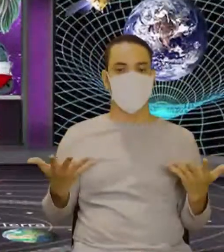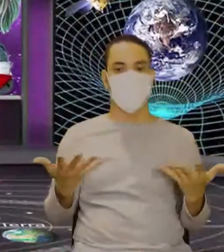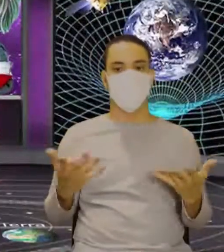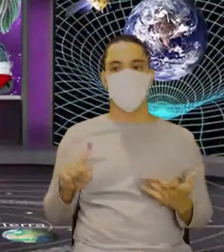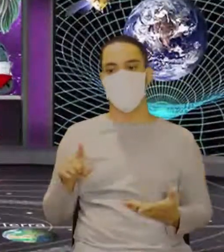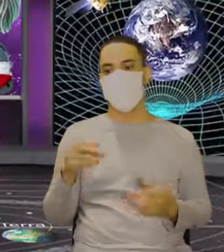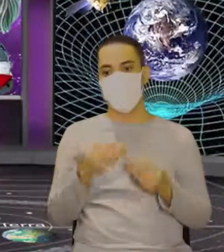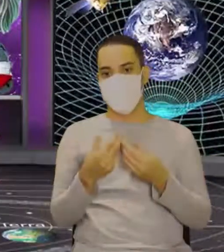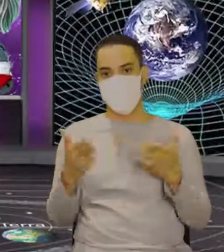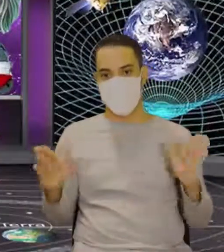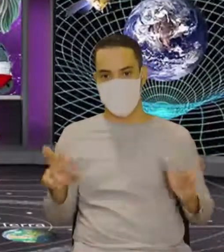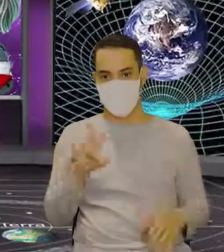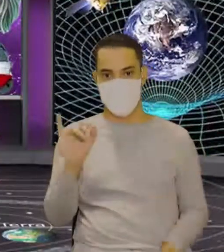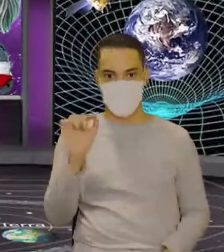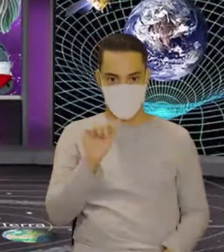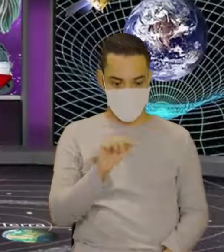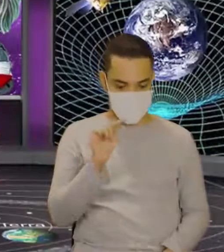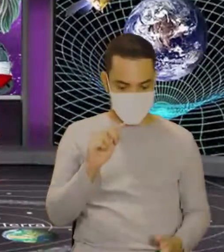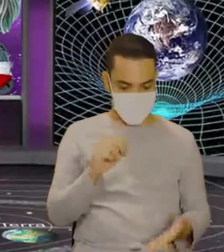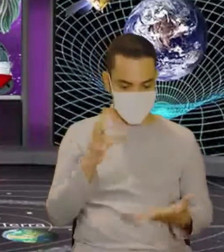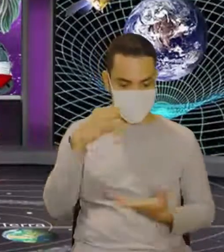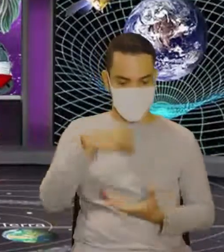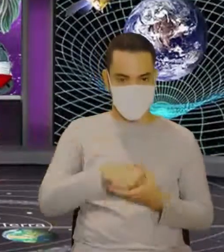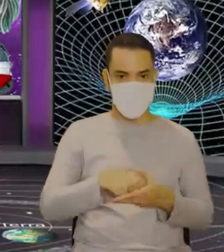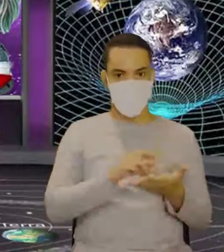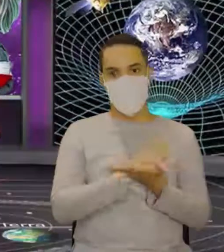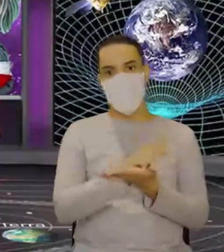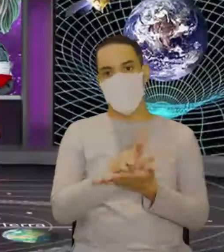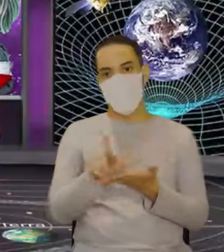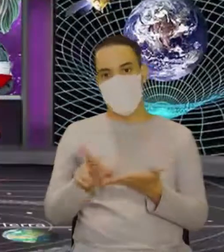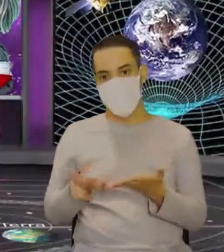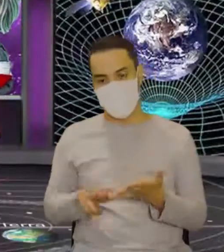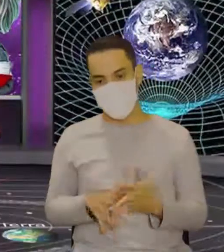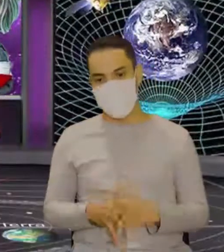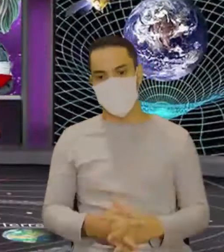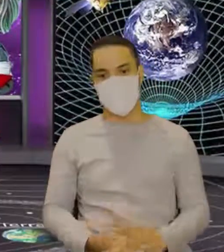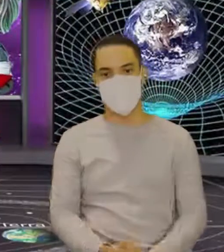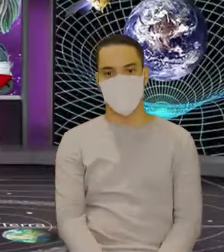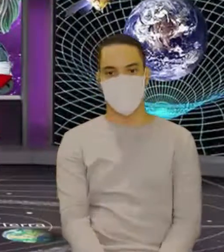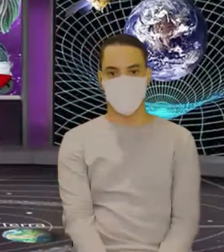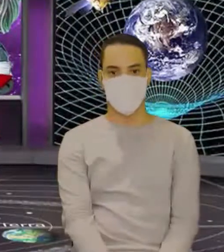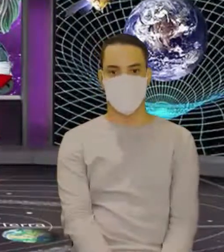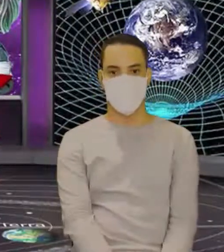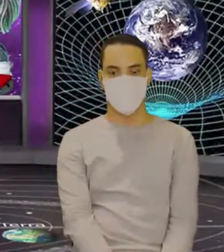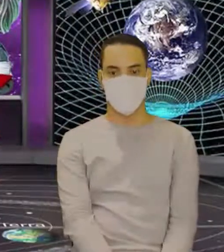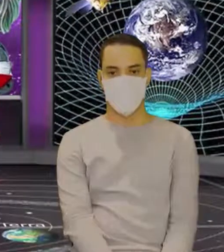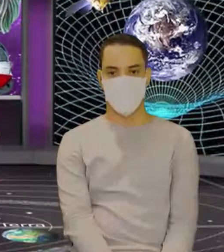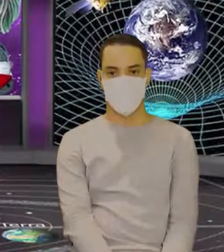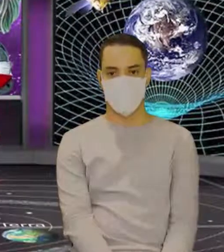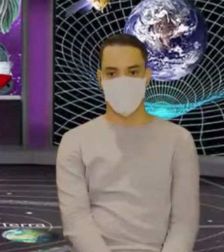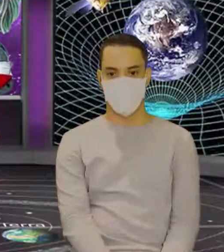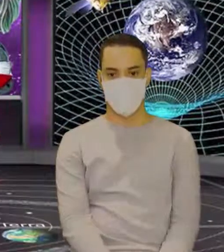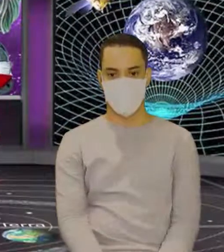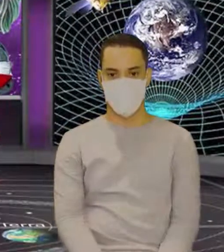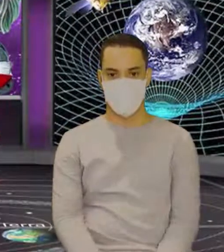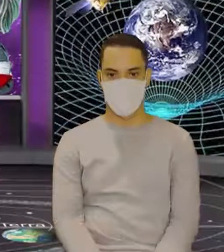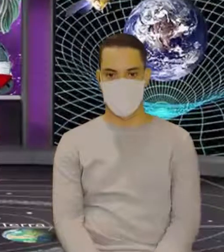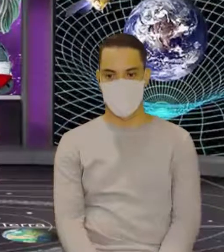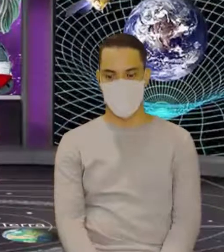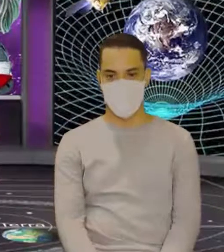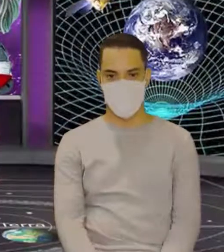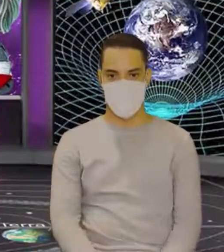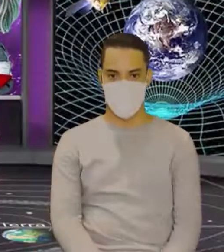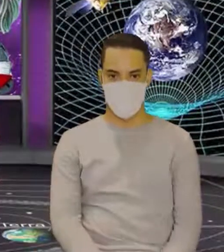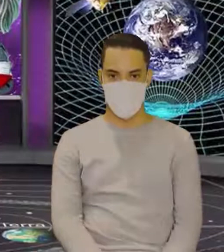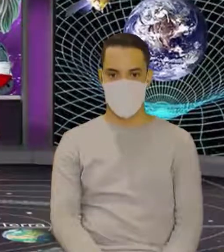componente elétrico, tu vai ver resistor, a gente tem um gerador para alimentar e o próprio equipamento é o receptor. Então, por